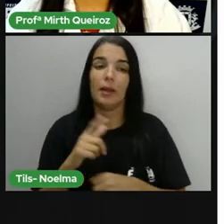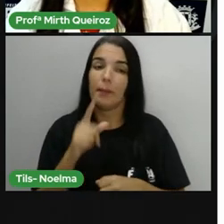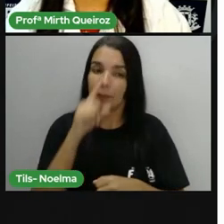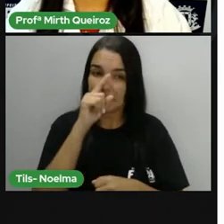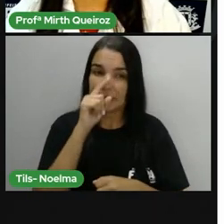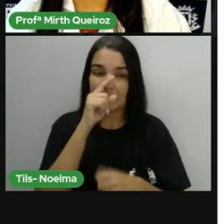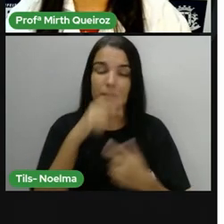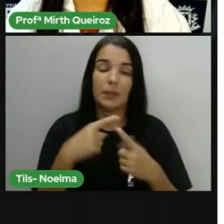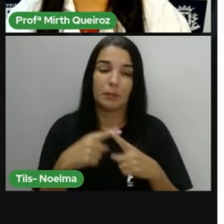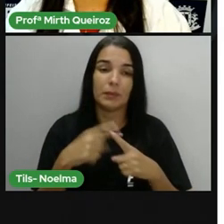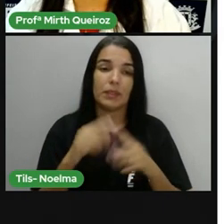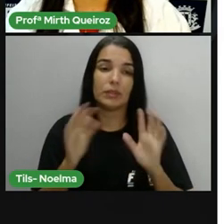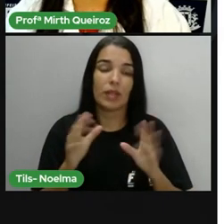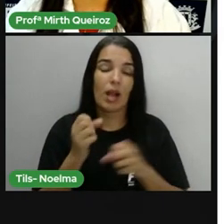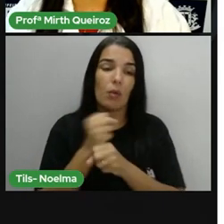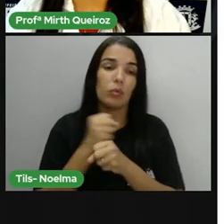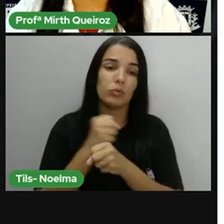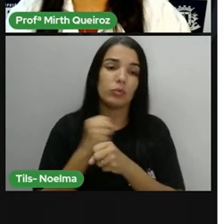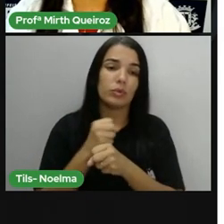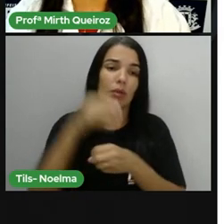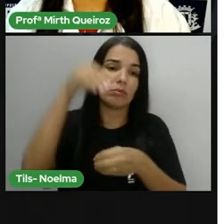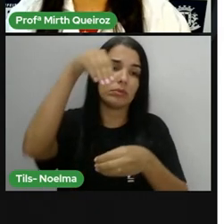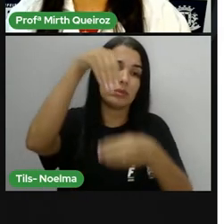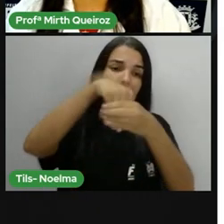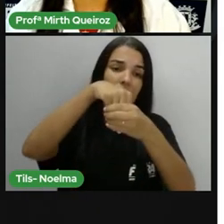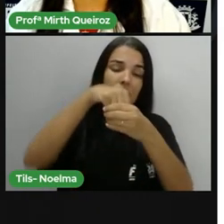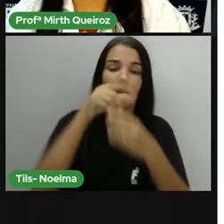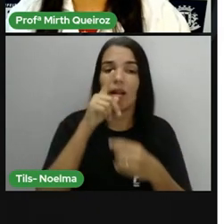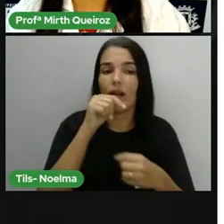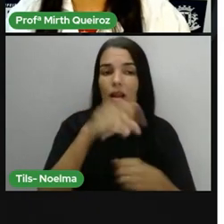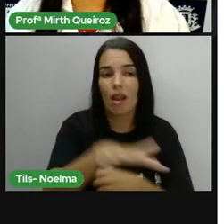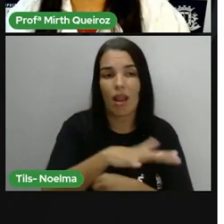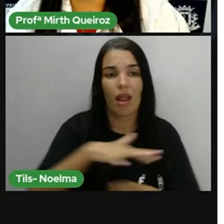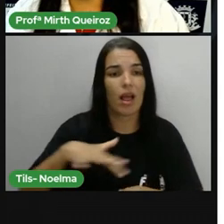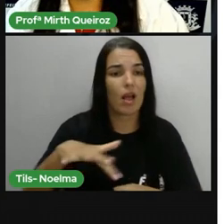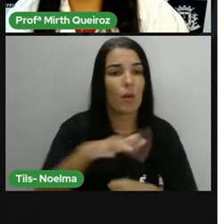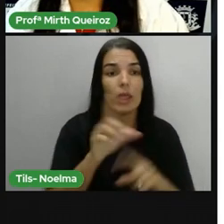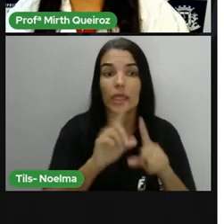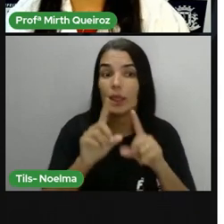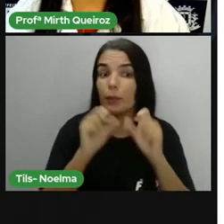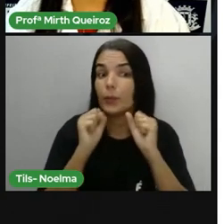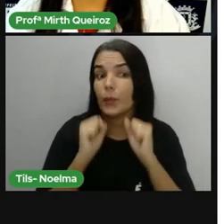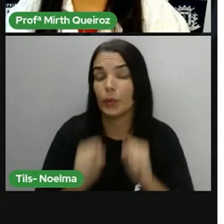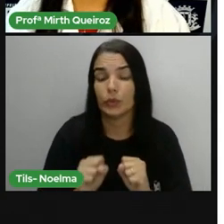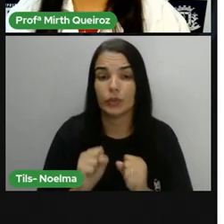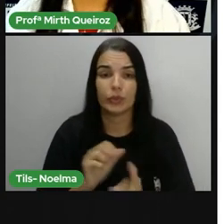construções dentro dessas lagoas, né? Essas lagoas foram praticamente aí soterradas, né?